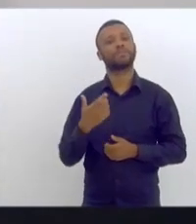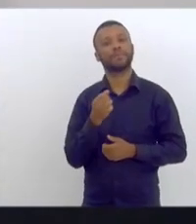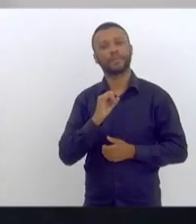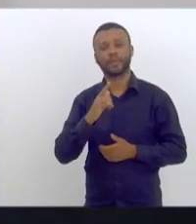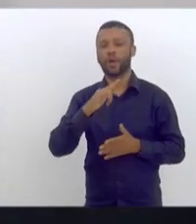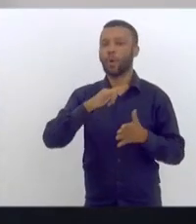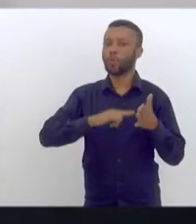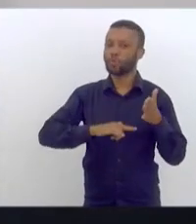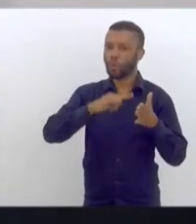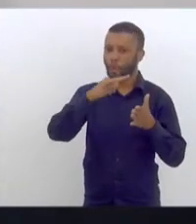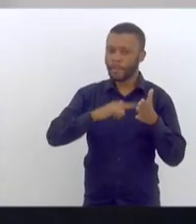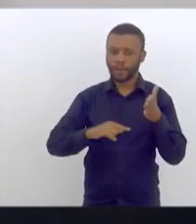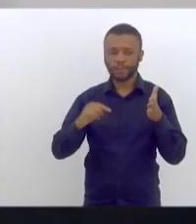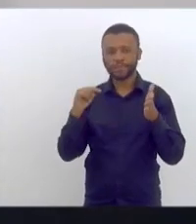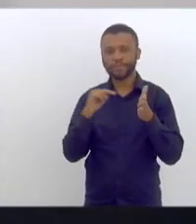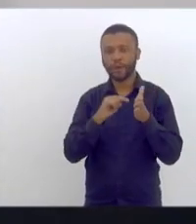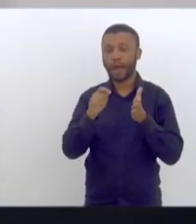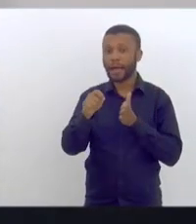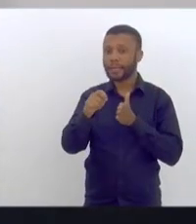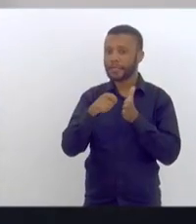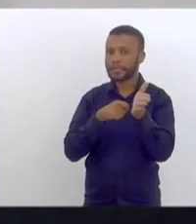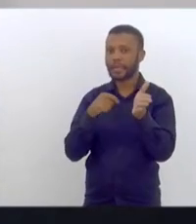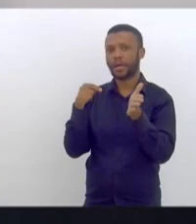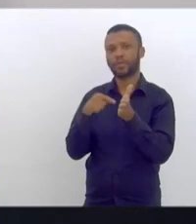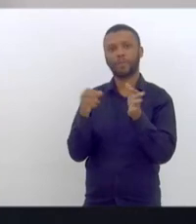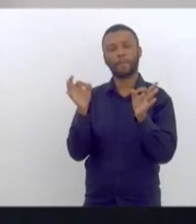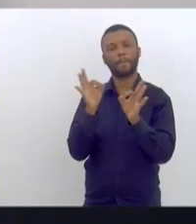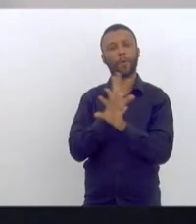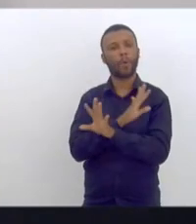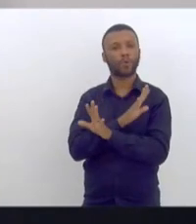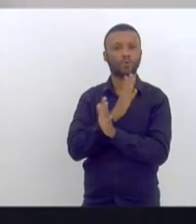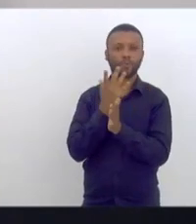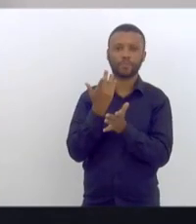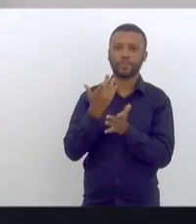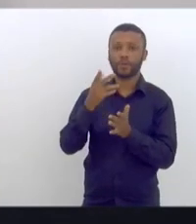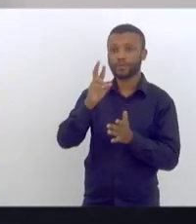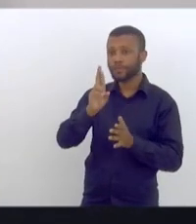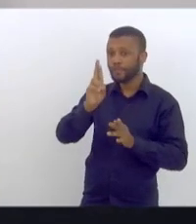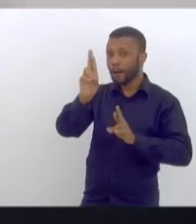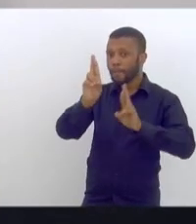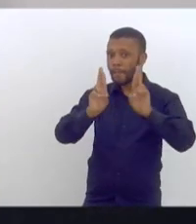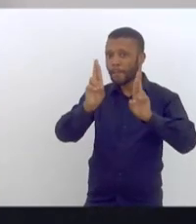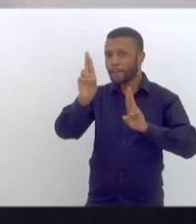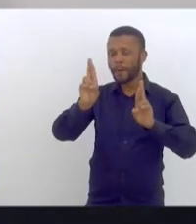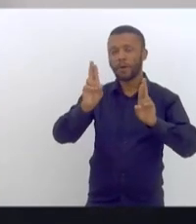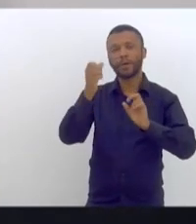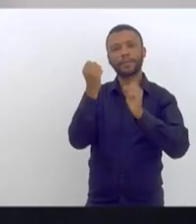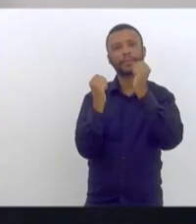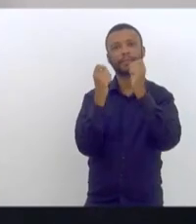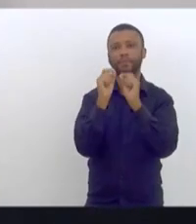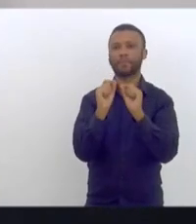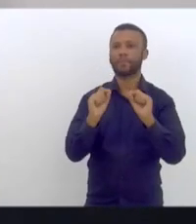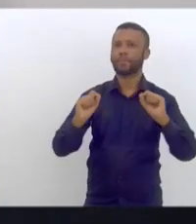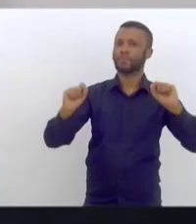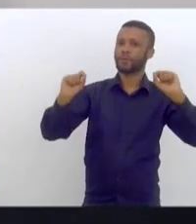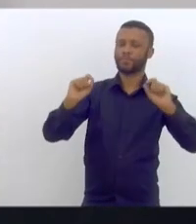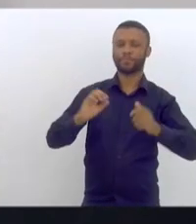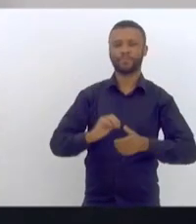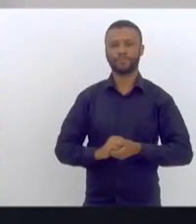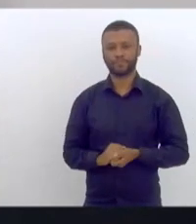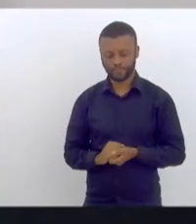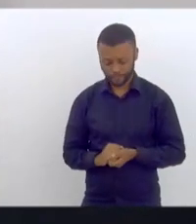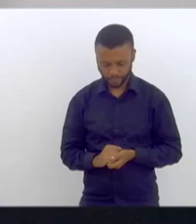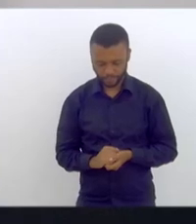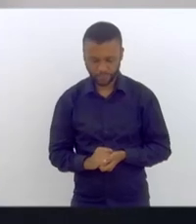um documento assinado pelos dirigentes da empresa seria a única a única forma